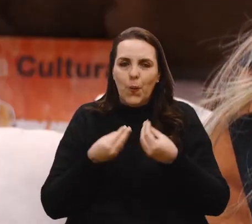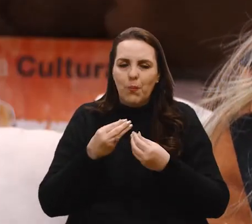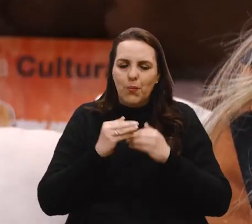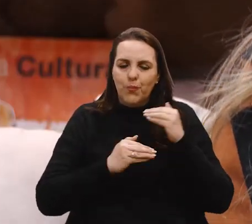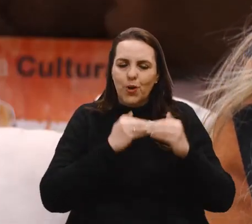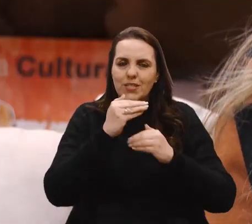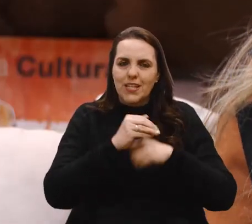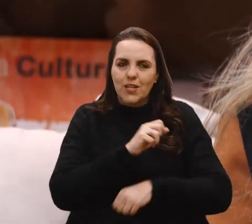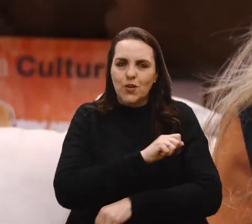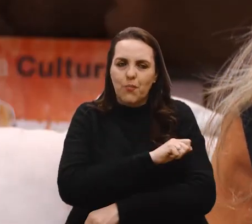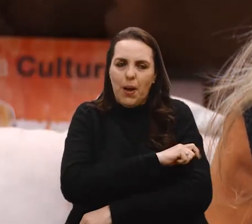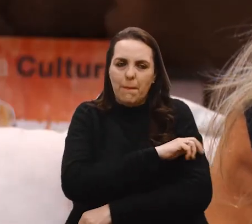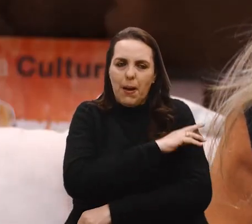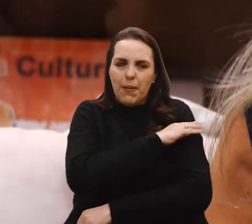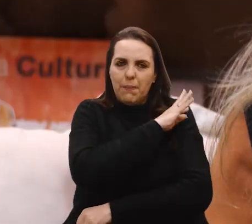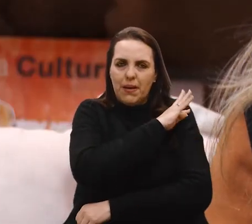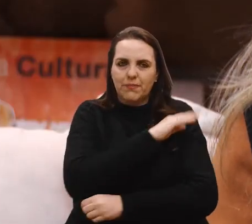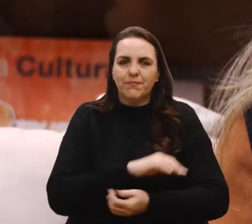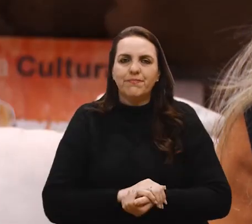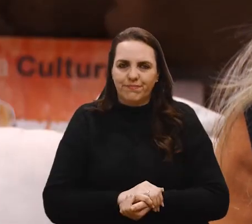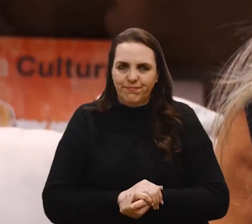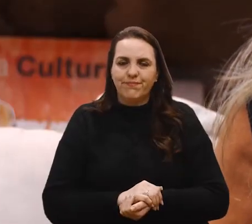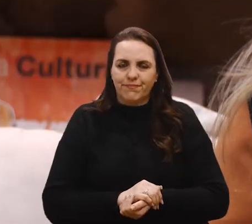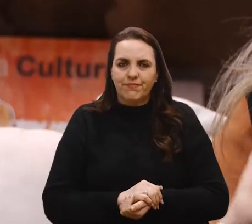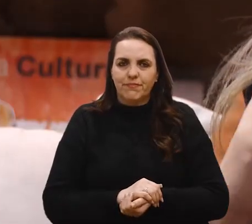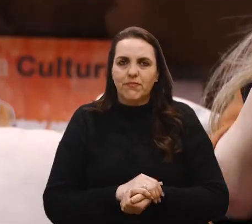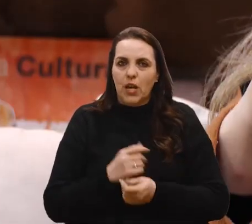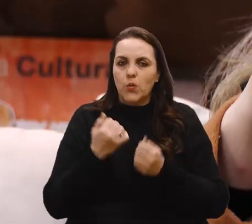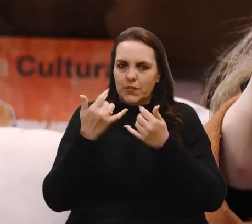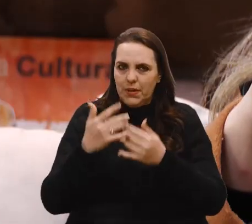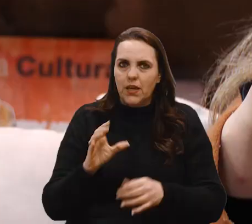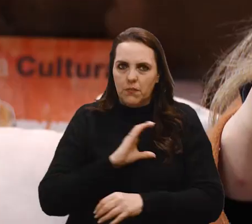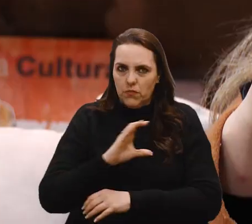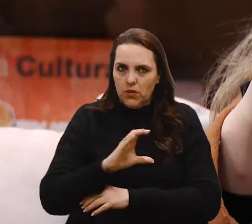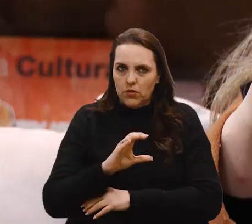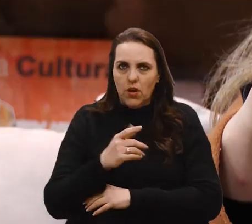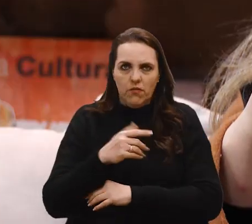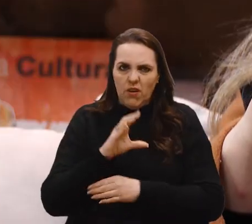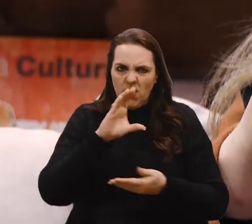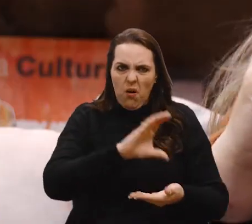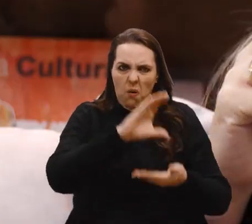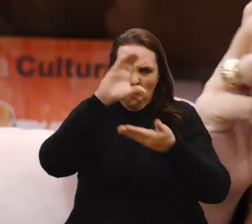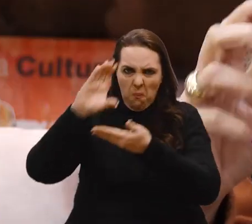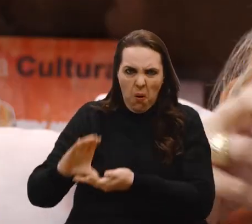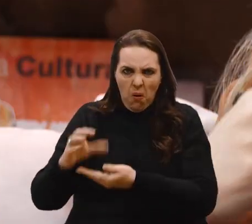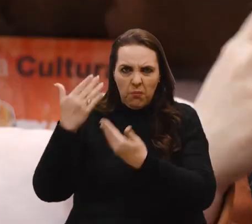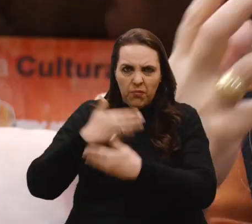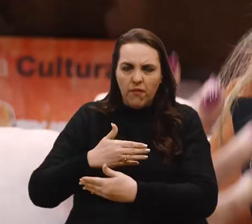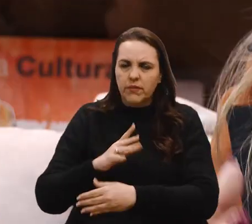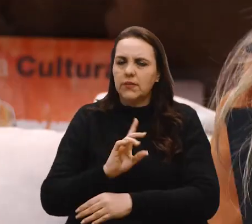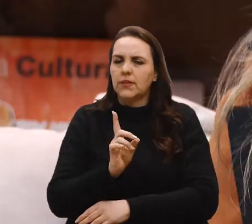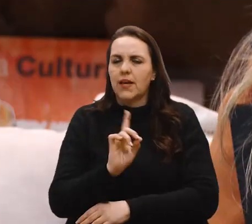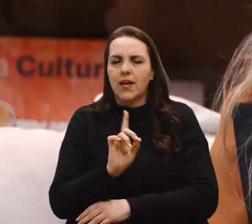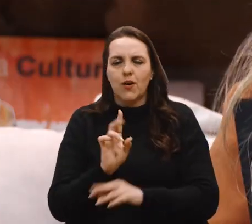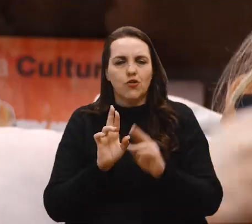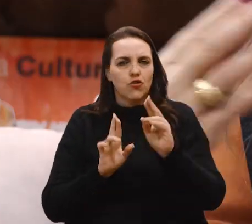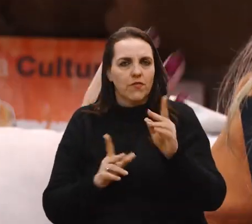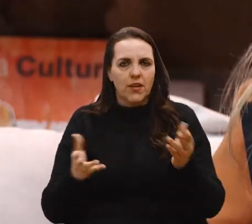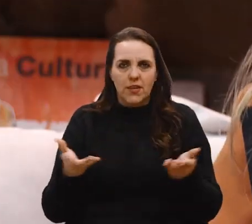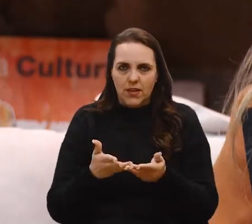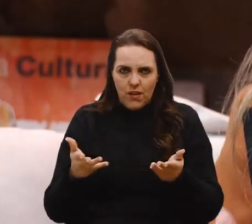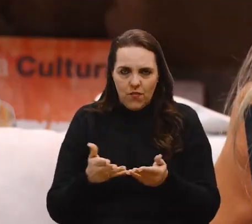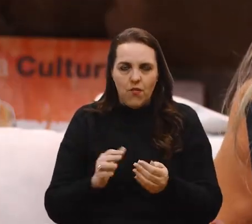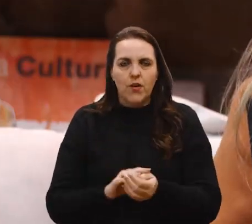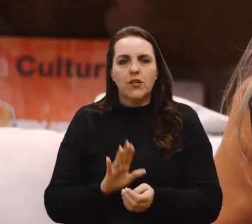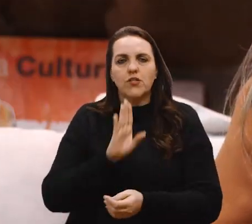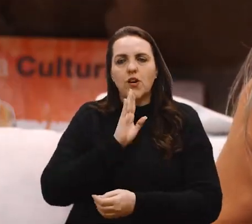de aceleração. Até porque eu coloquei para o coordenador, mas você vai vir com um negócio assim, eu não quero. Ele disse, não, agora nós vamos fazer diferente, né? Porque já conhece